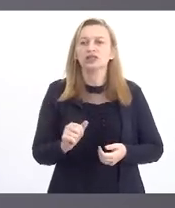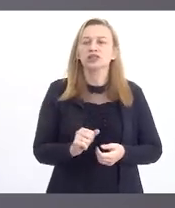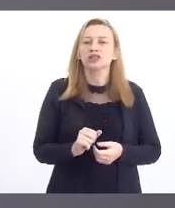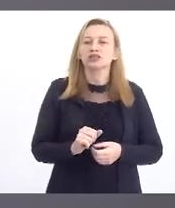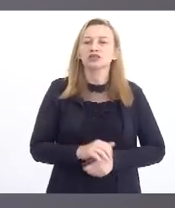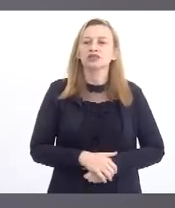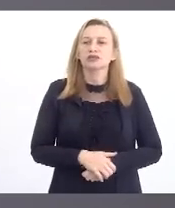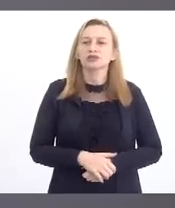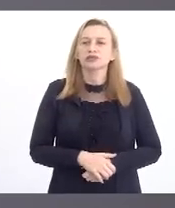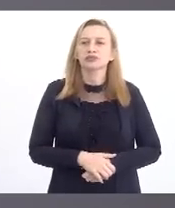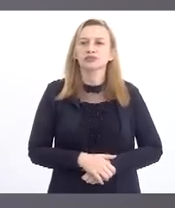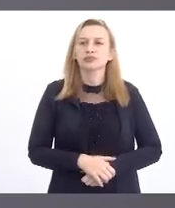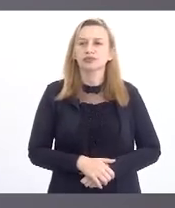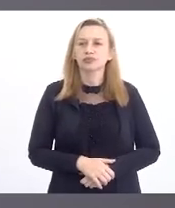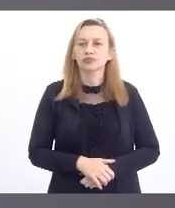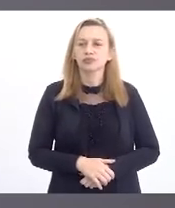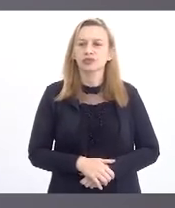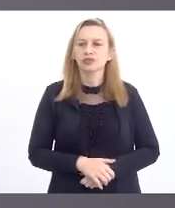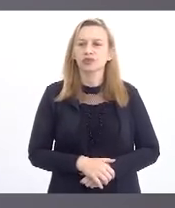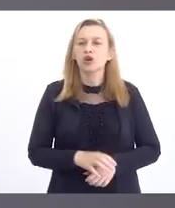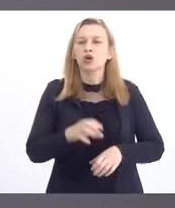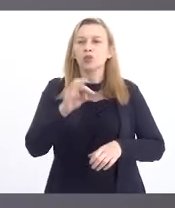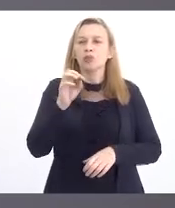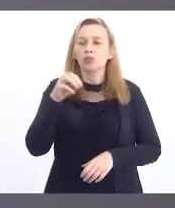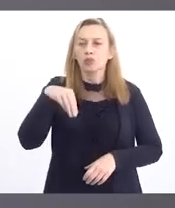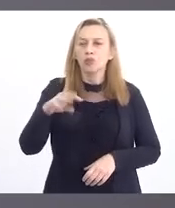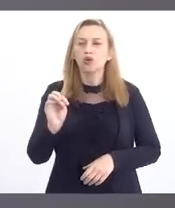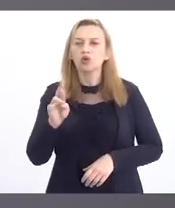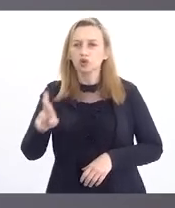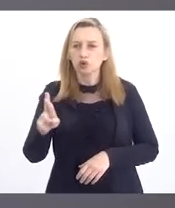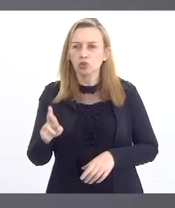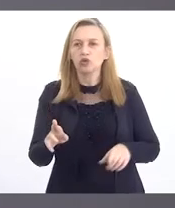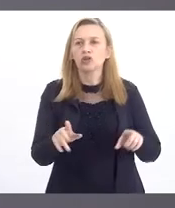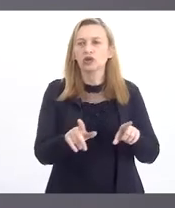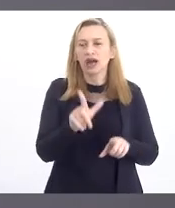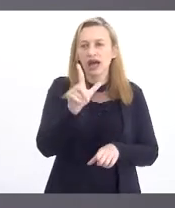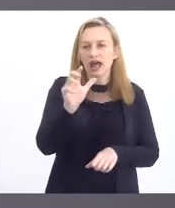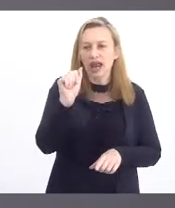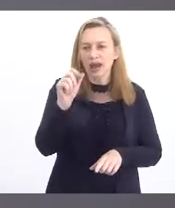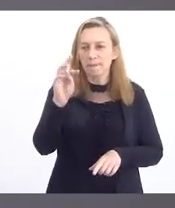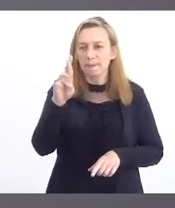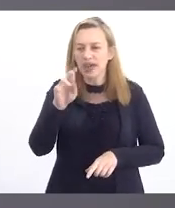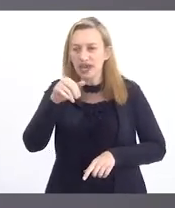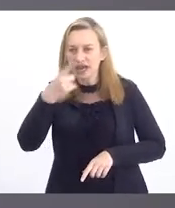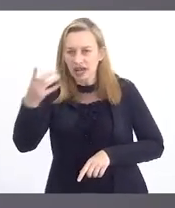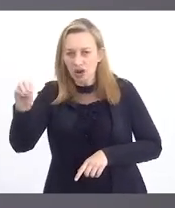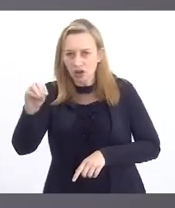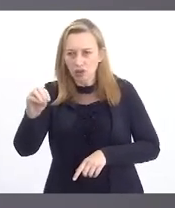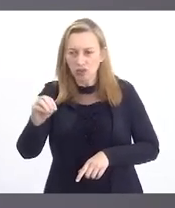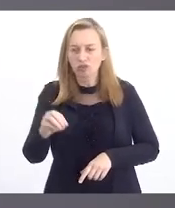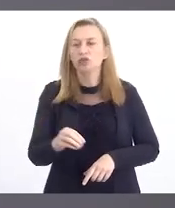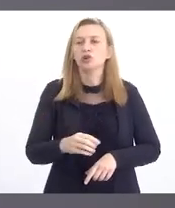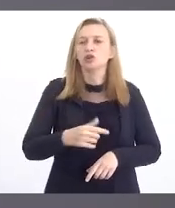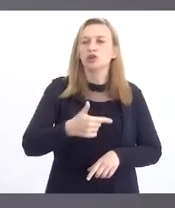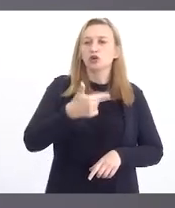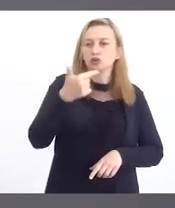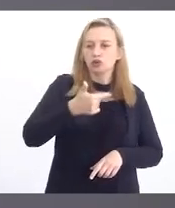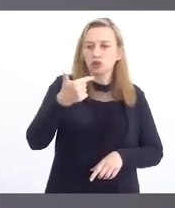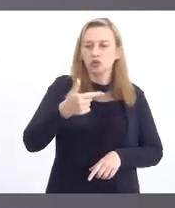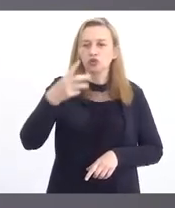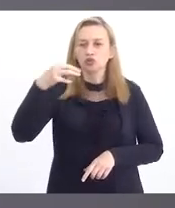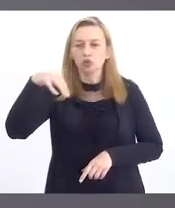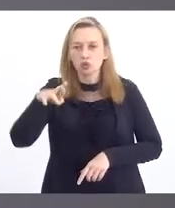aí os motores reservas, seja no Lameirão, inclusive hoje no Lameirão chegou o nosso novo motor 2 de